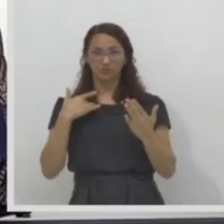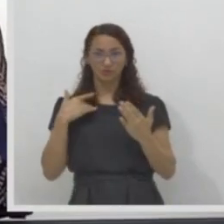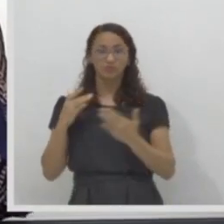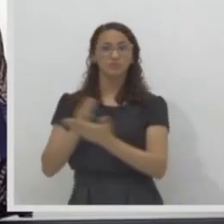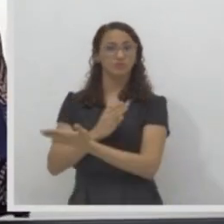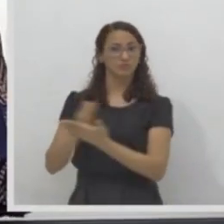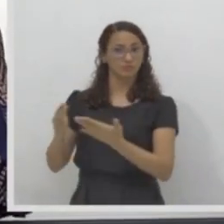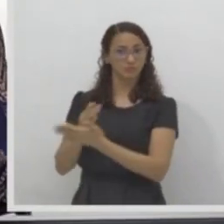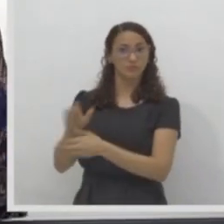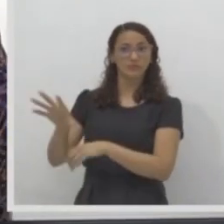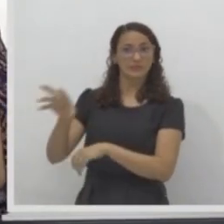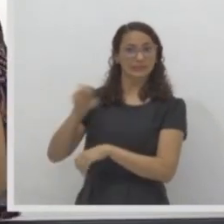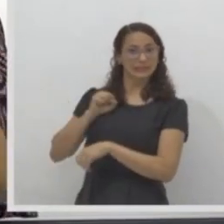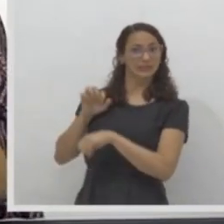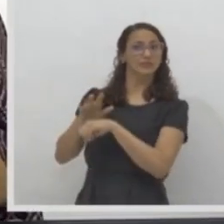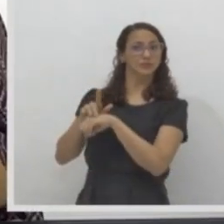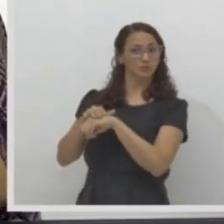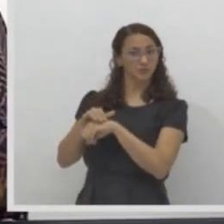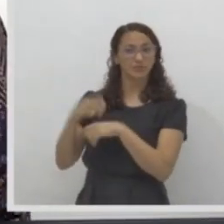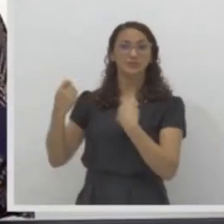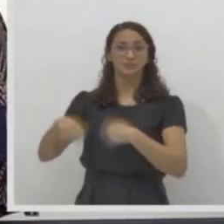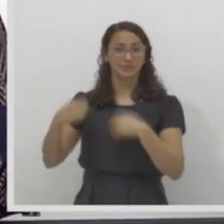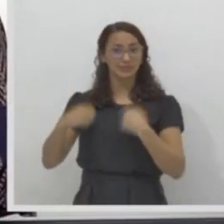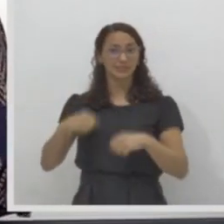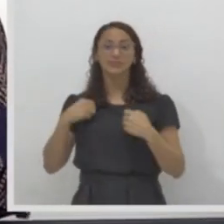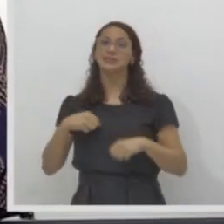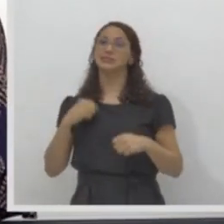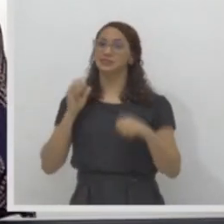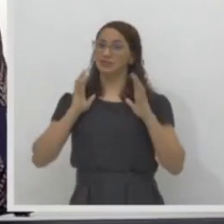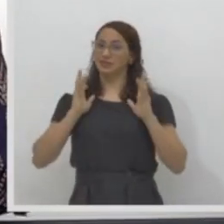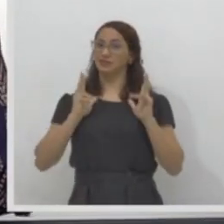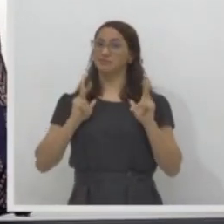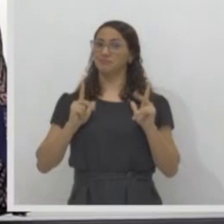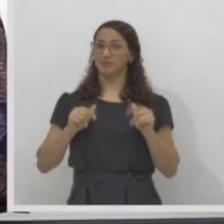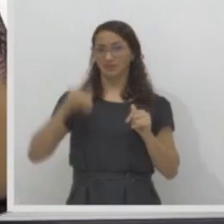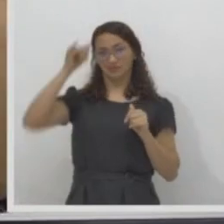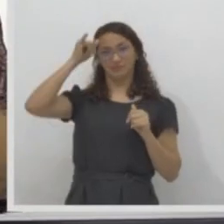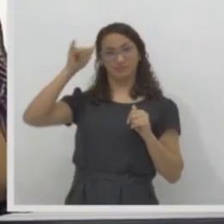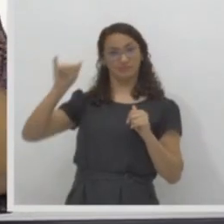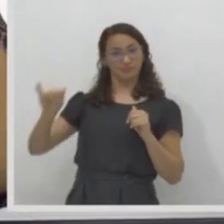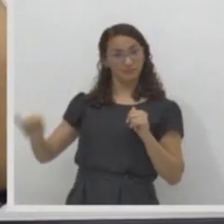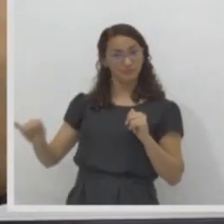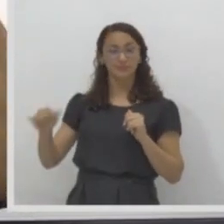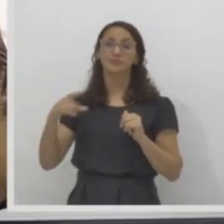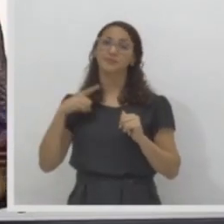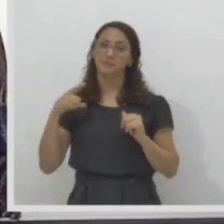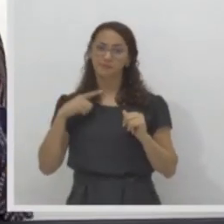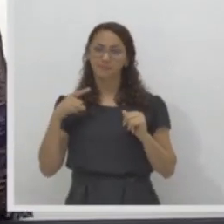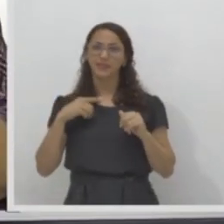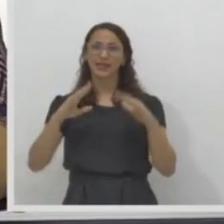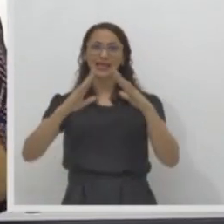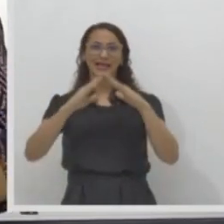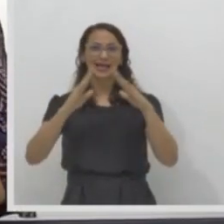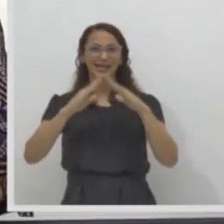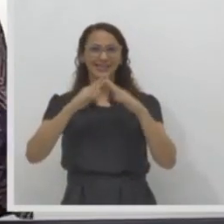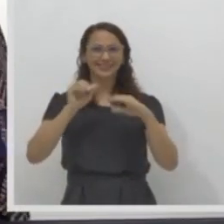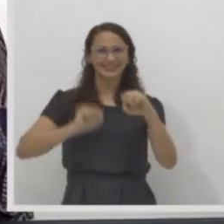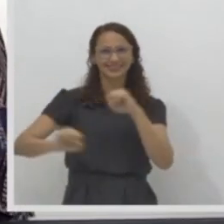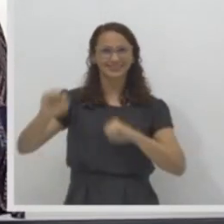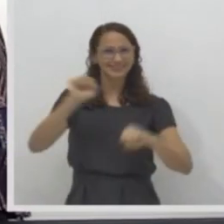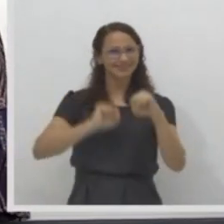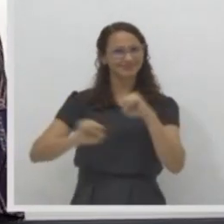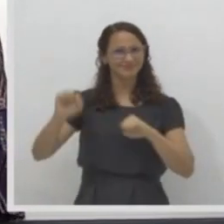isso, ter muito cuidado com a nossa higiene pessoal, com a higiene do nosso ambiente, da nossa casa, de onde nós